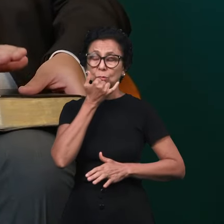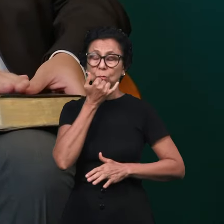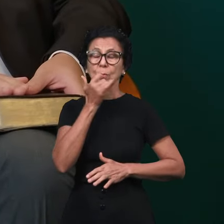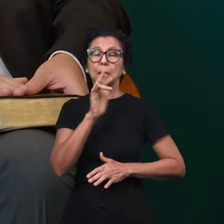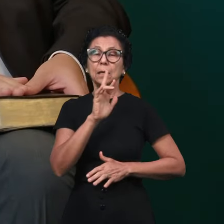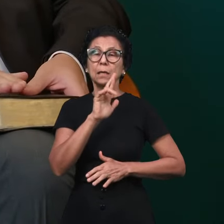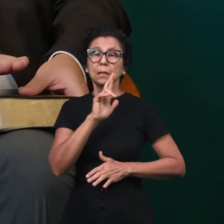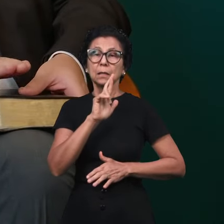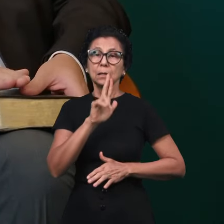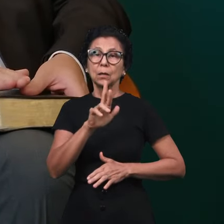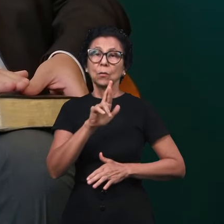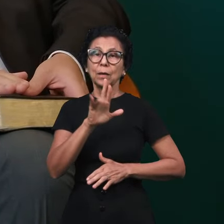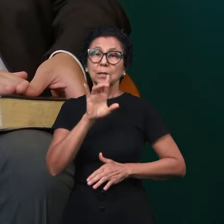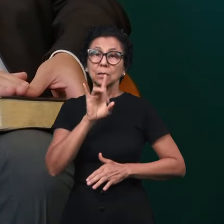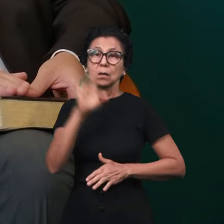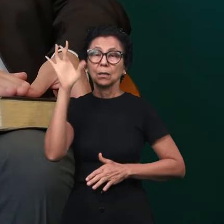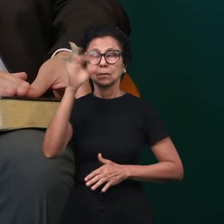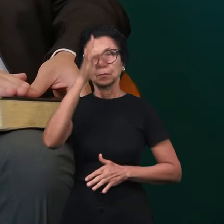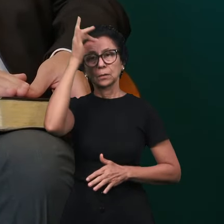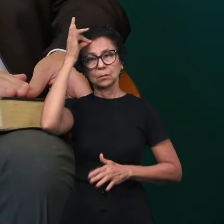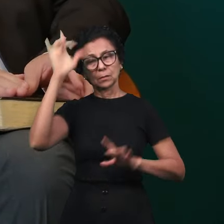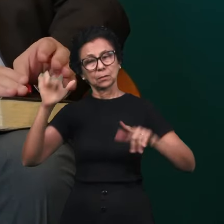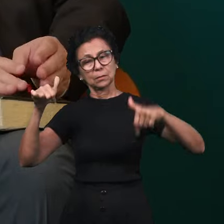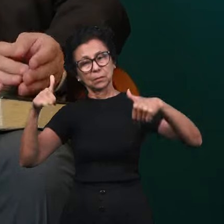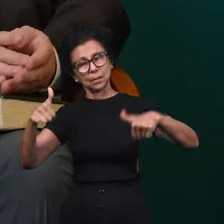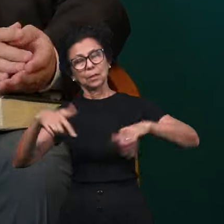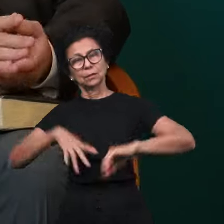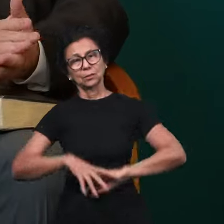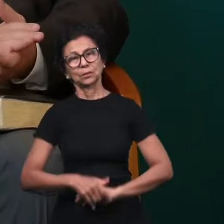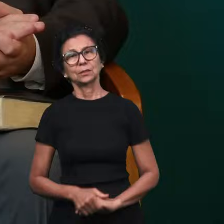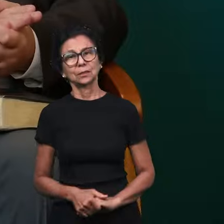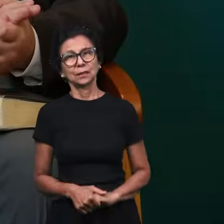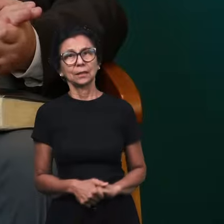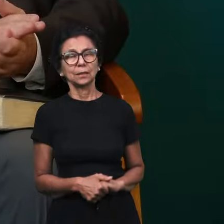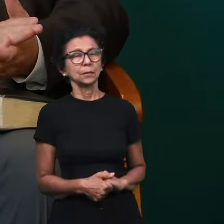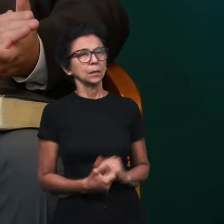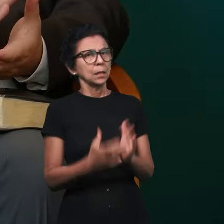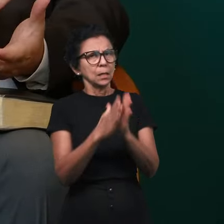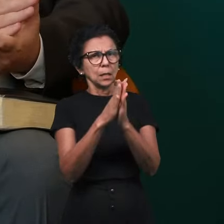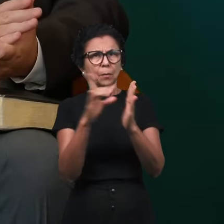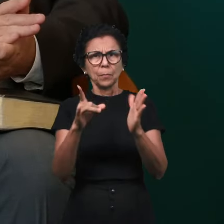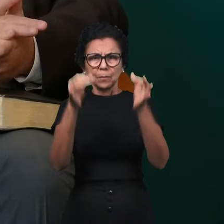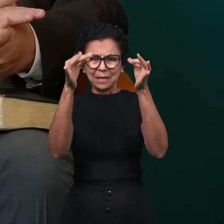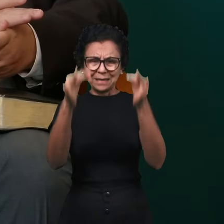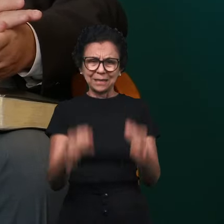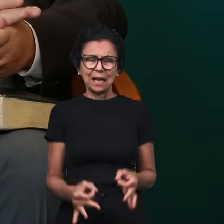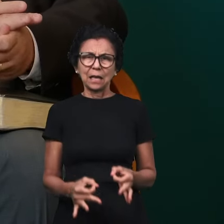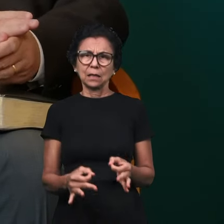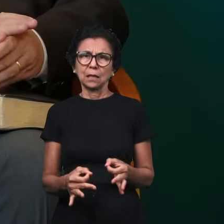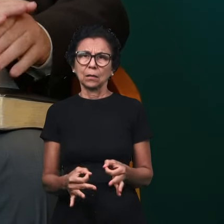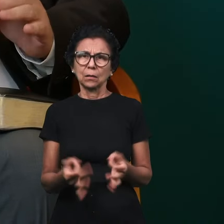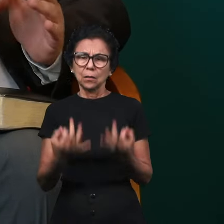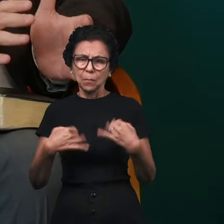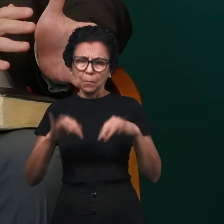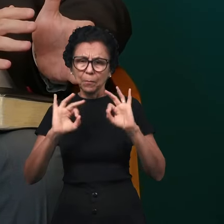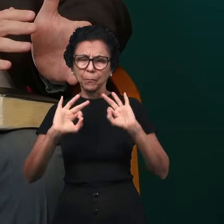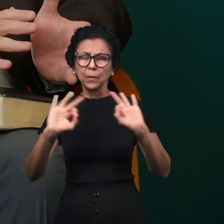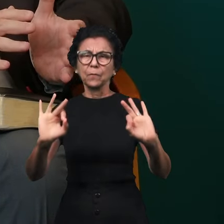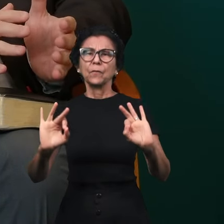consulta a palavra de Deus, ela é aquela... Espada. Ela é a espada aguda de 2 fios, porque ela mostra